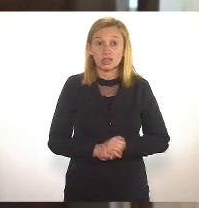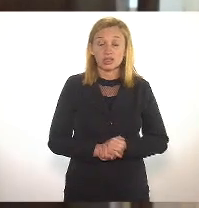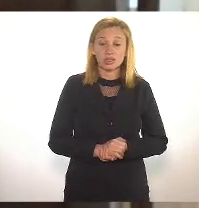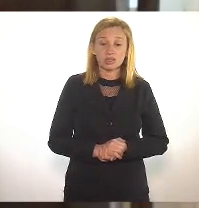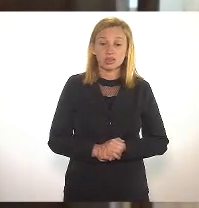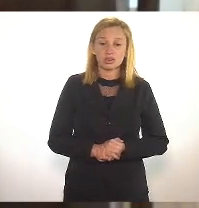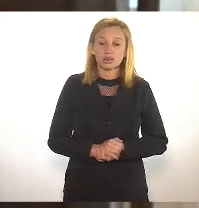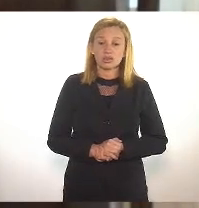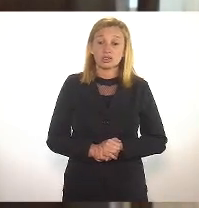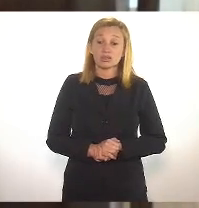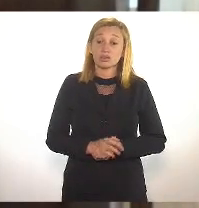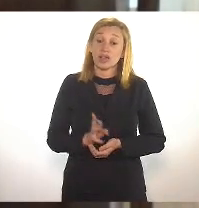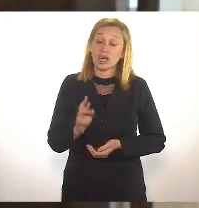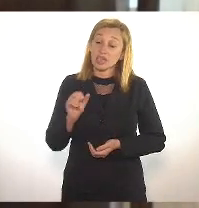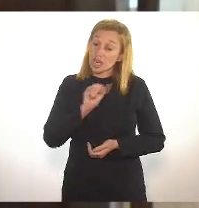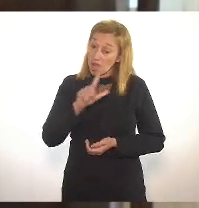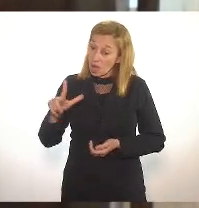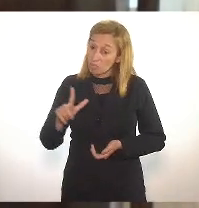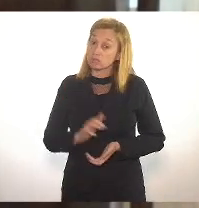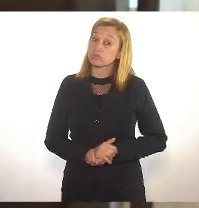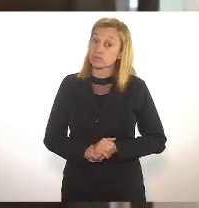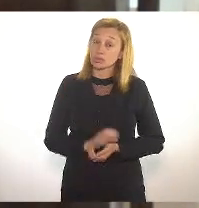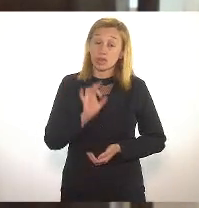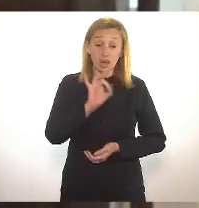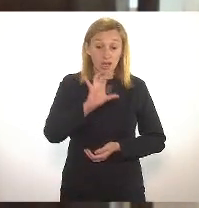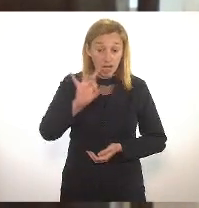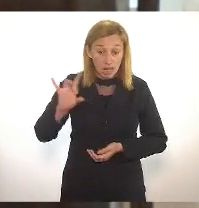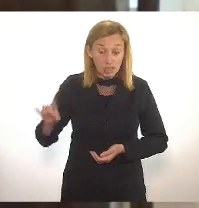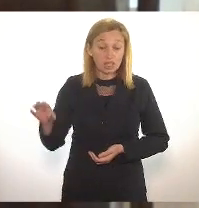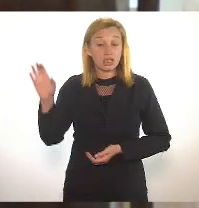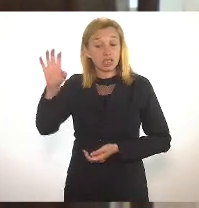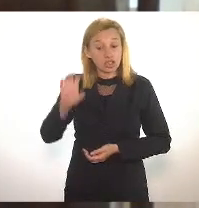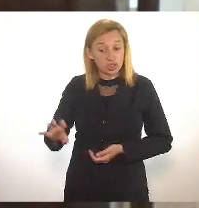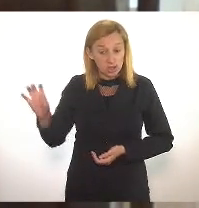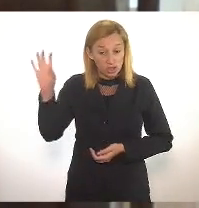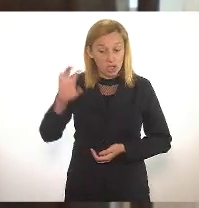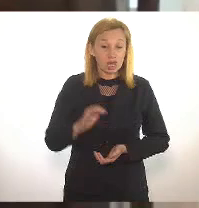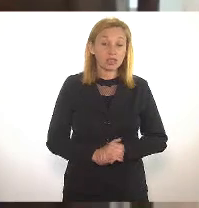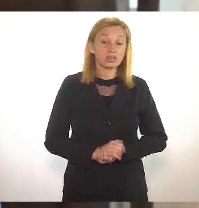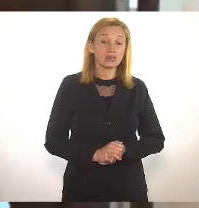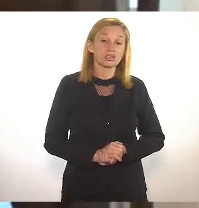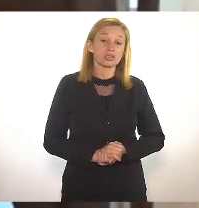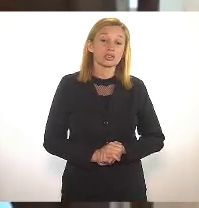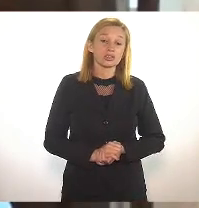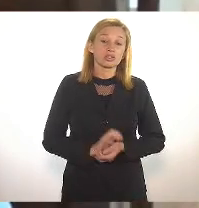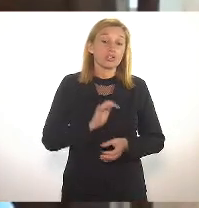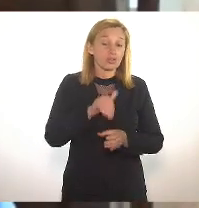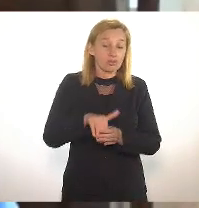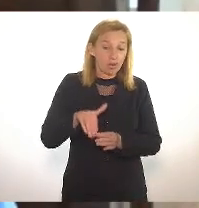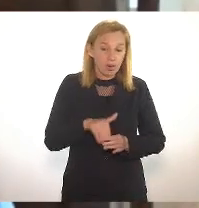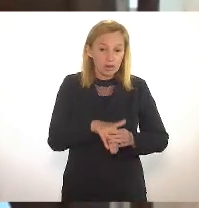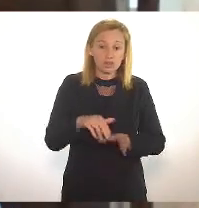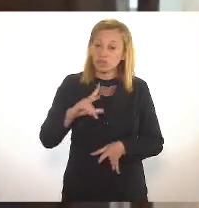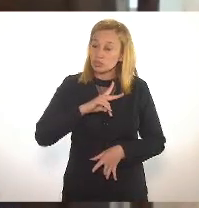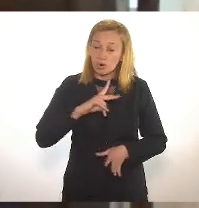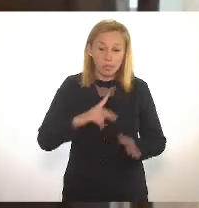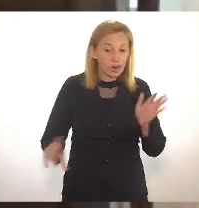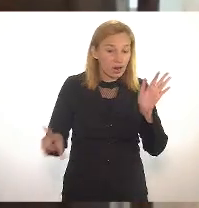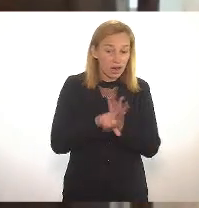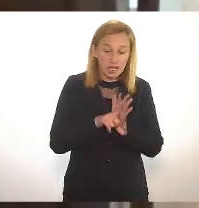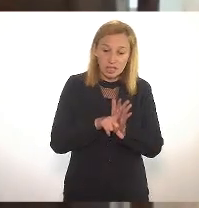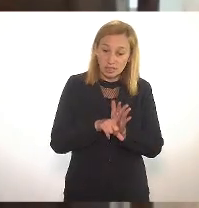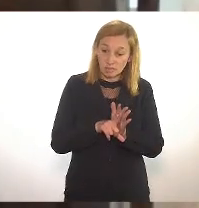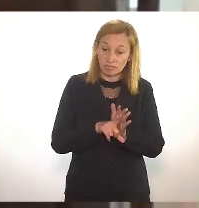muito radical. Tanto é que cada estado vota leis criminais e vota as suas próprias leis